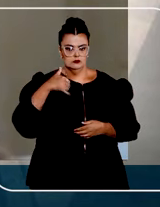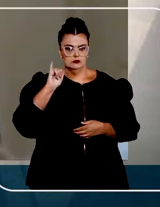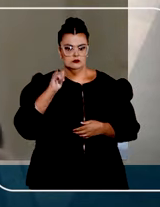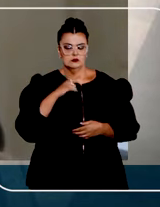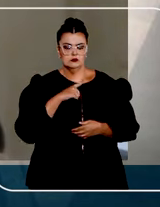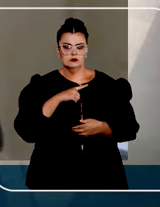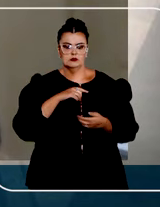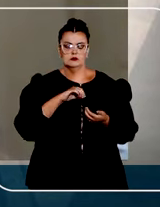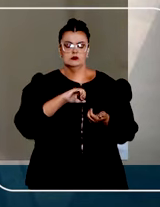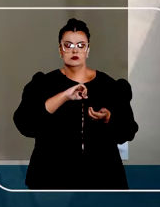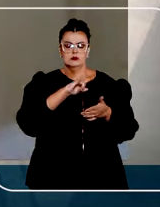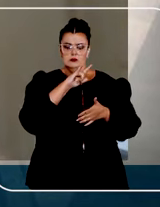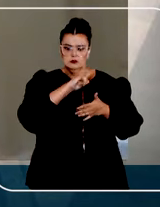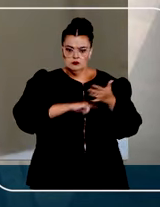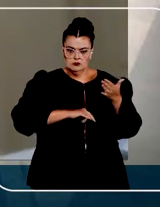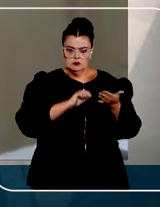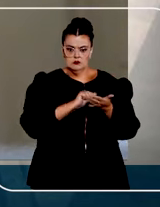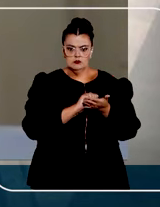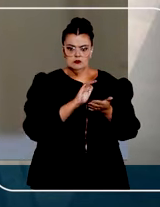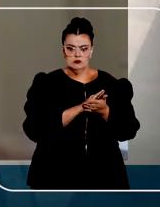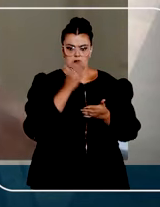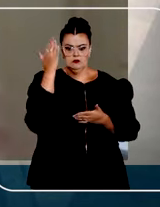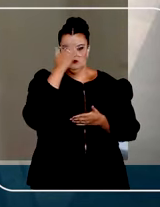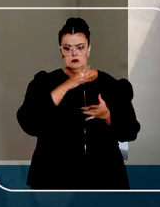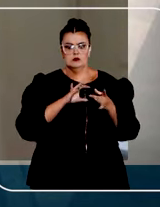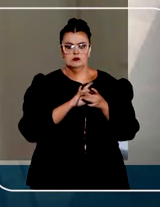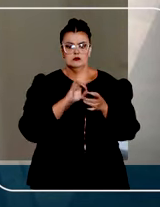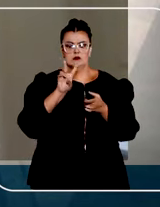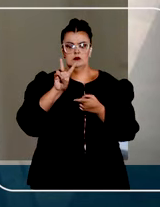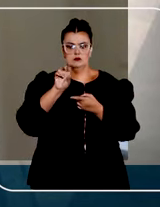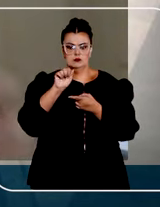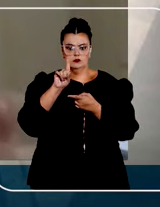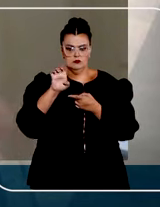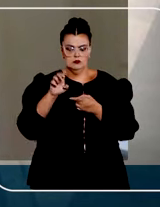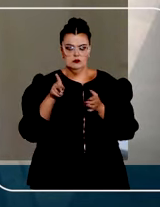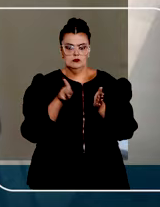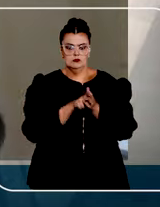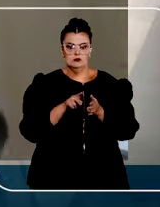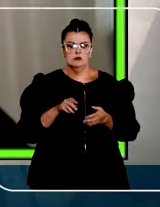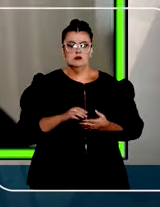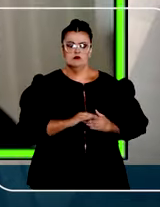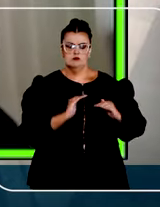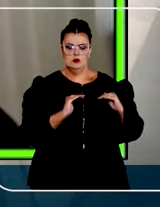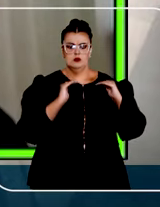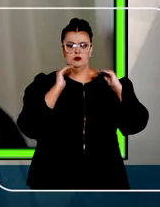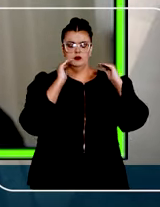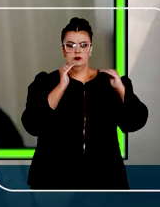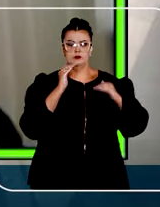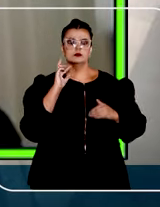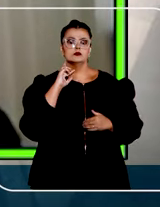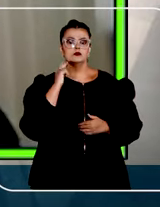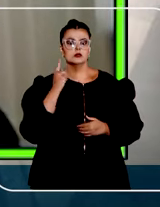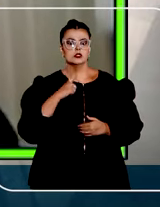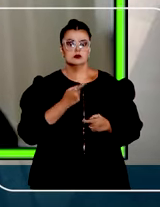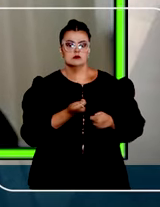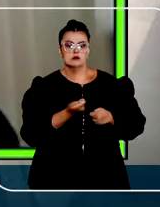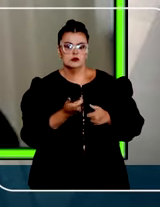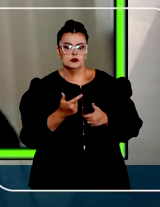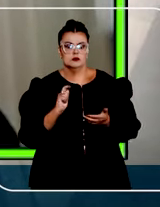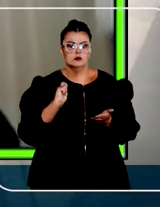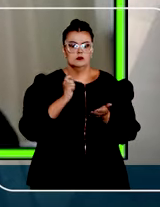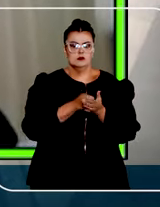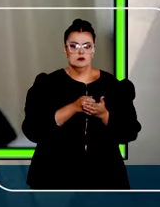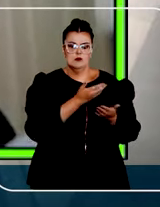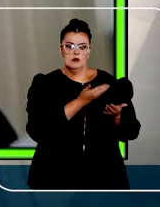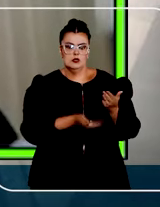termo de ajustamento de Conduta firmado entre a vale e o poder público de Minas Gerais definiu que a indenização para quem perdeu